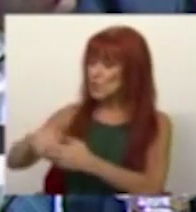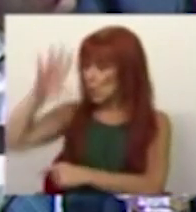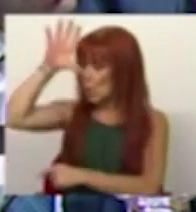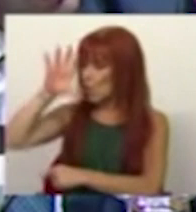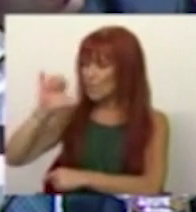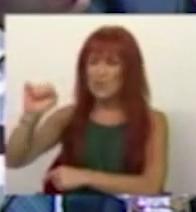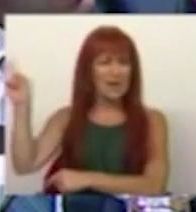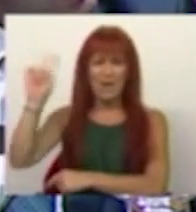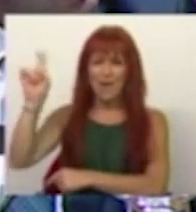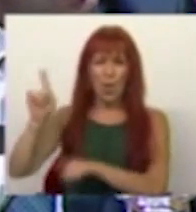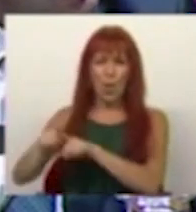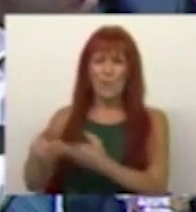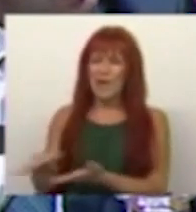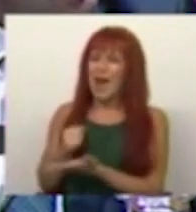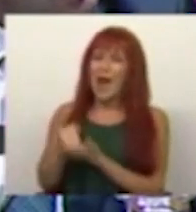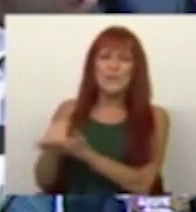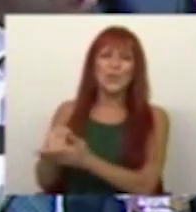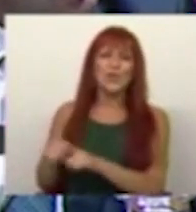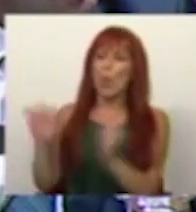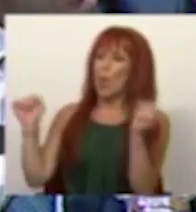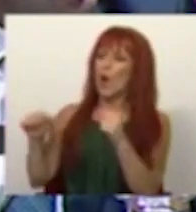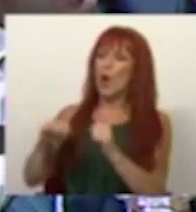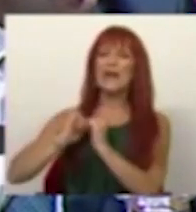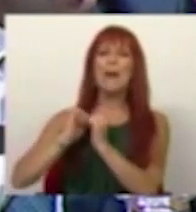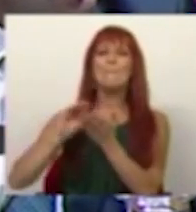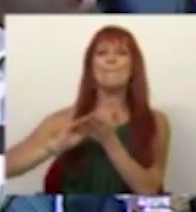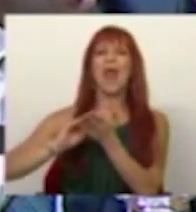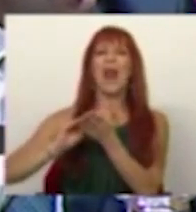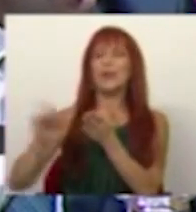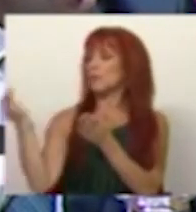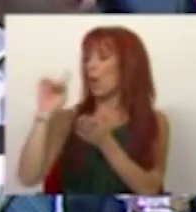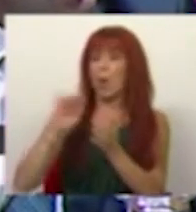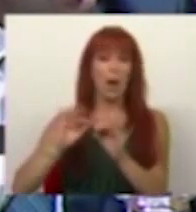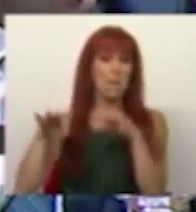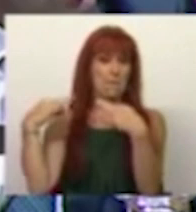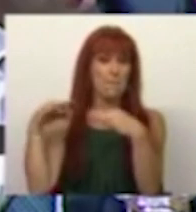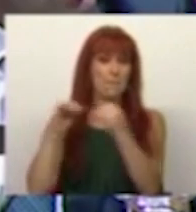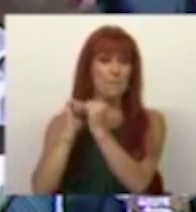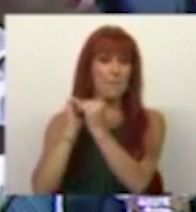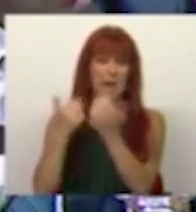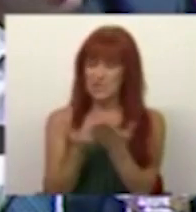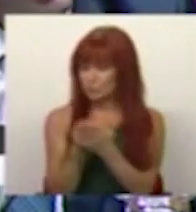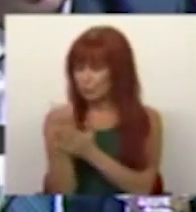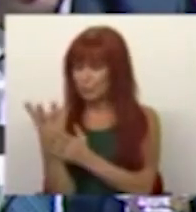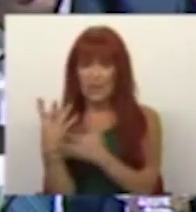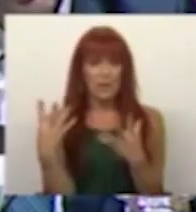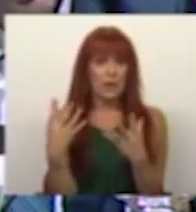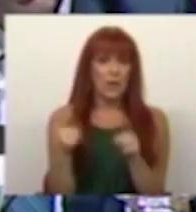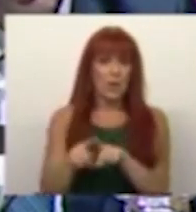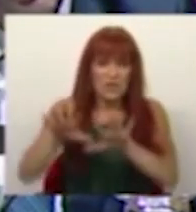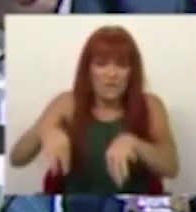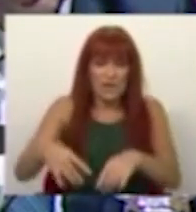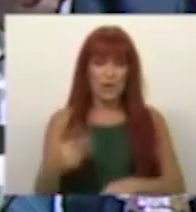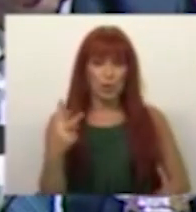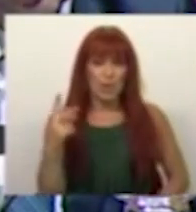governativa não foi ela ter assentado num acordo de papel passado. Esses papéis esgotaram-se, aliás, ao